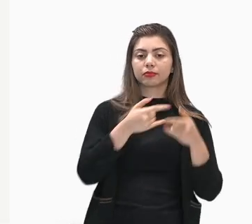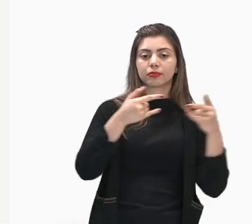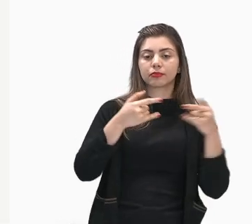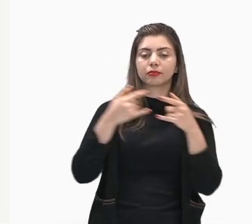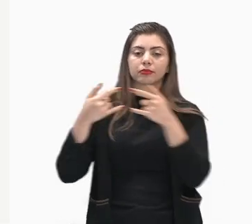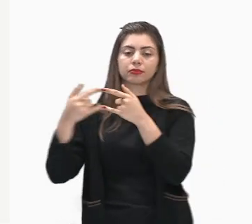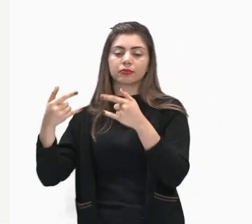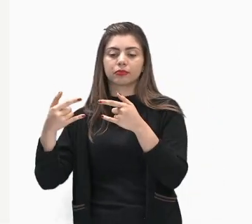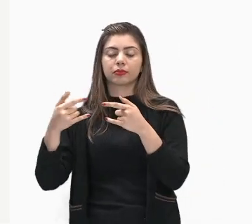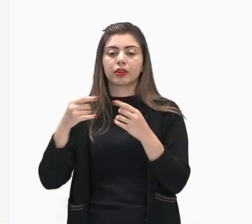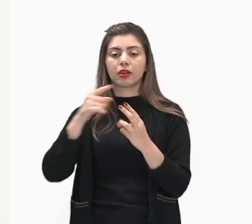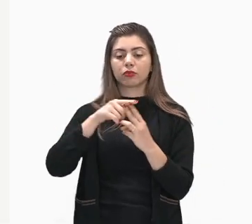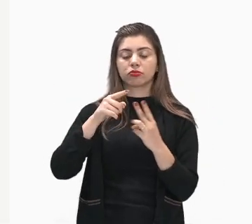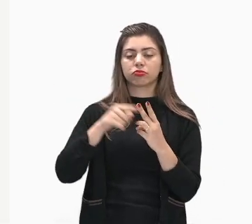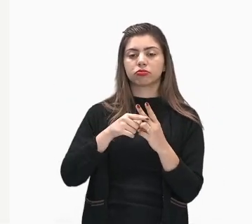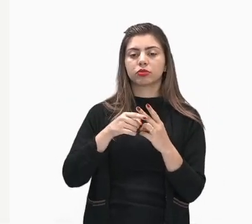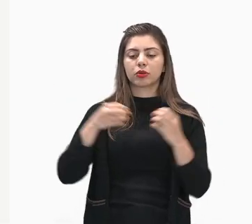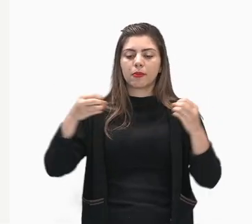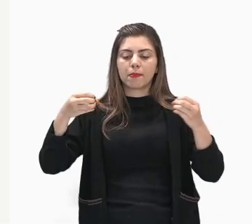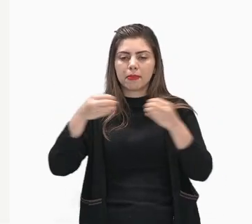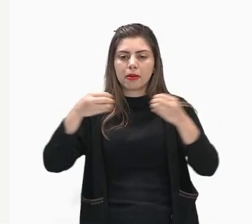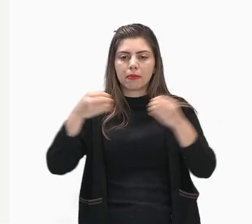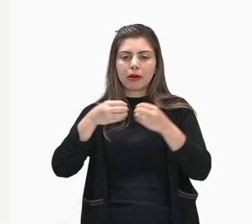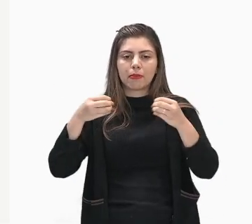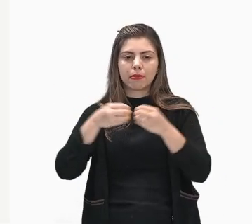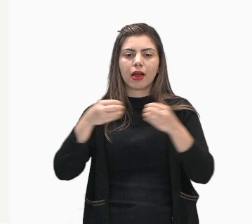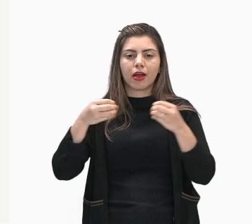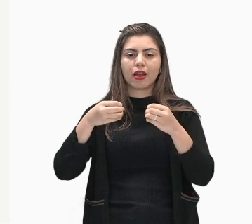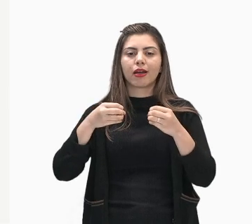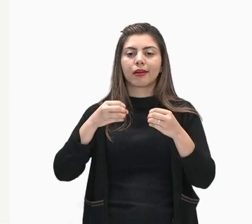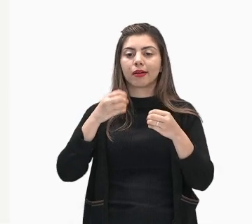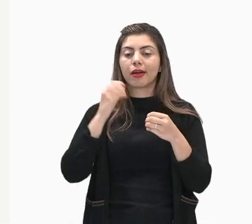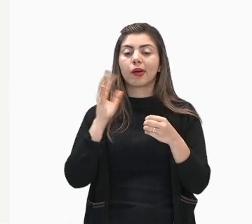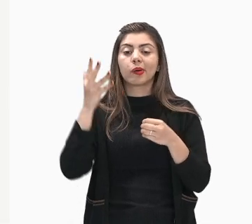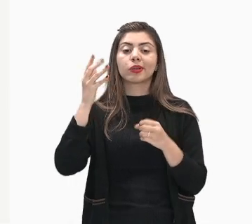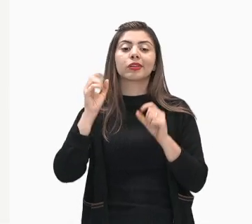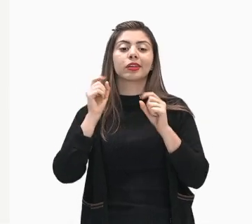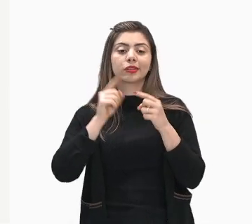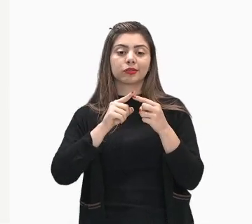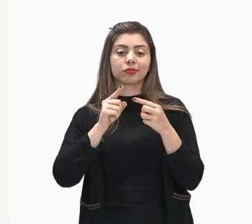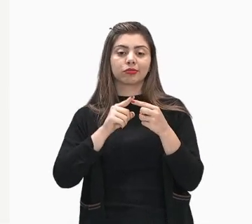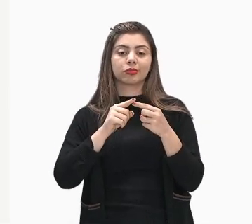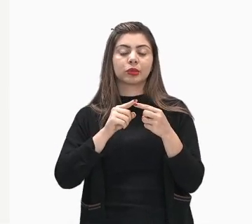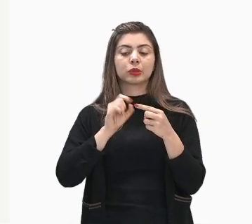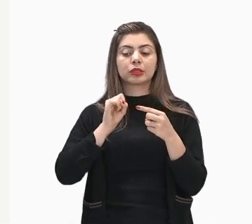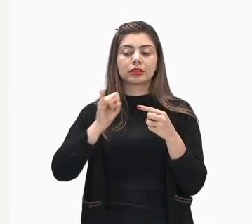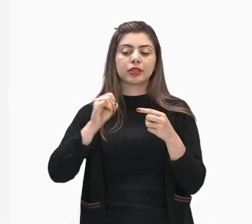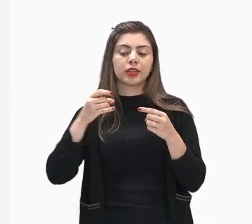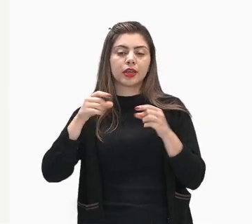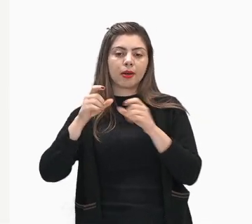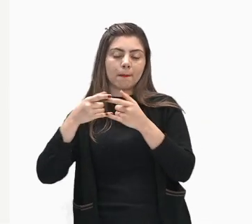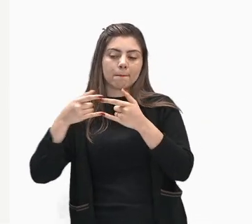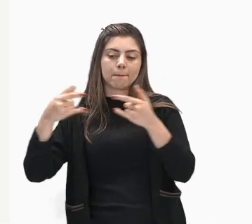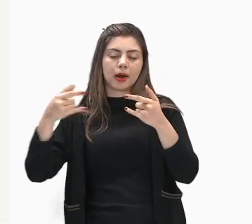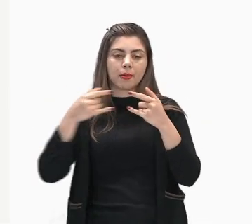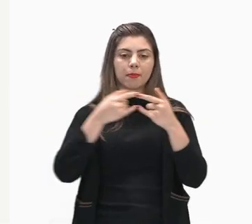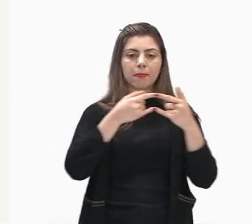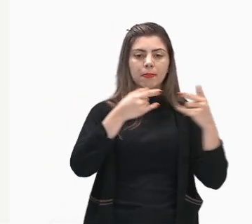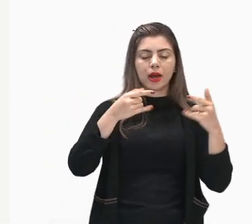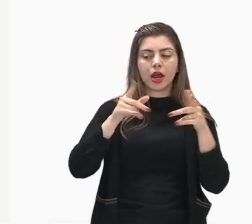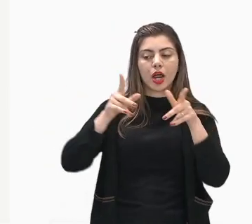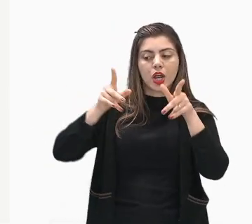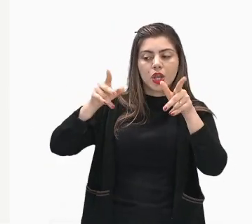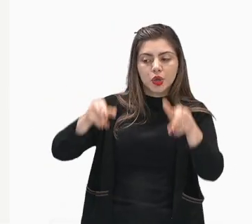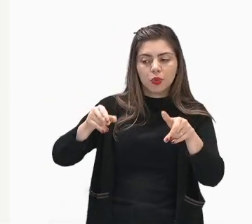magnéticos de dois ímãs são aproximados, é possível verificar duas situações. Repulsão, se os polos aproximados são iguais,